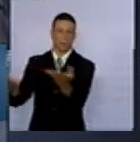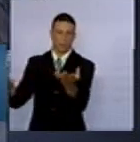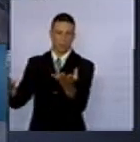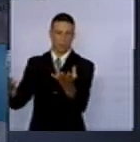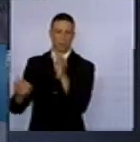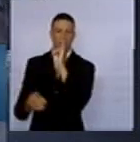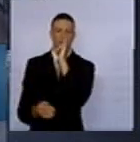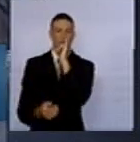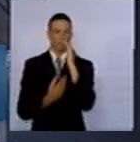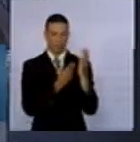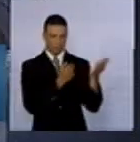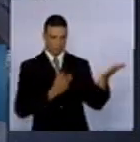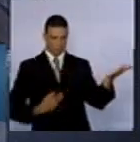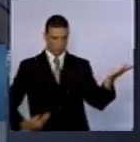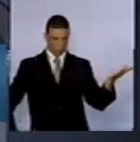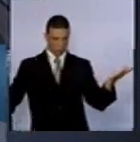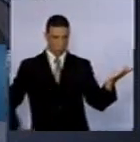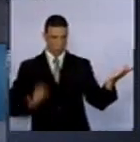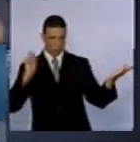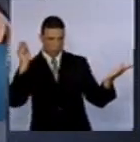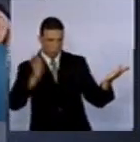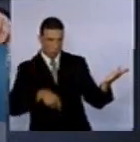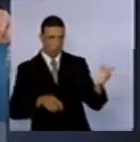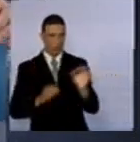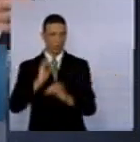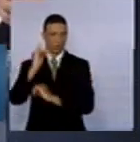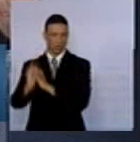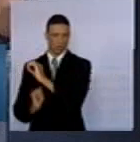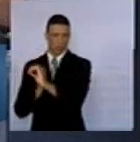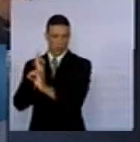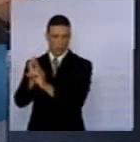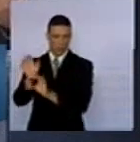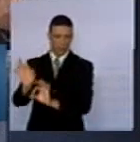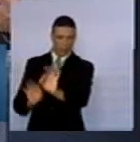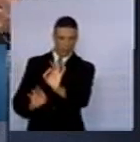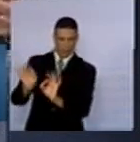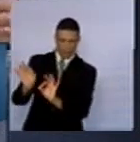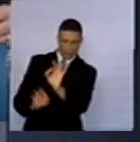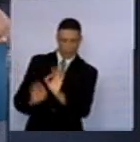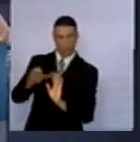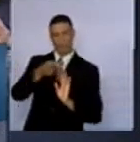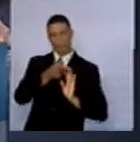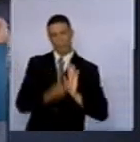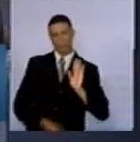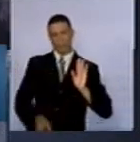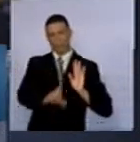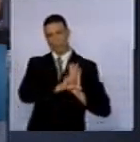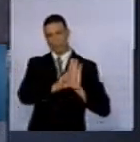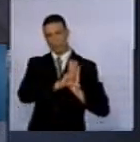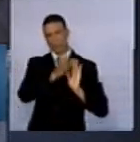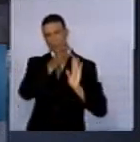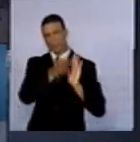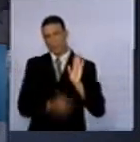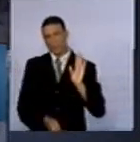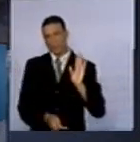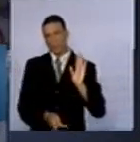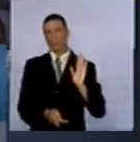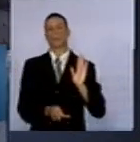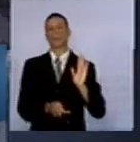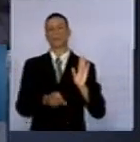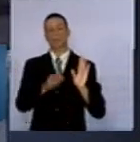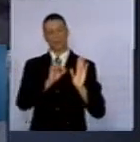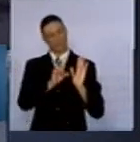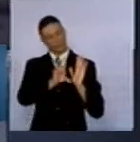podemos ter aí uma regulamentação da internet no bojo deste projeto de lei desta lei nesse momento né